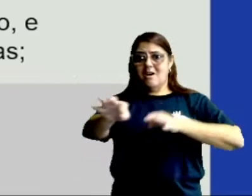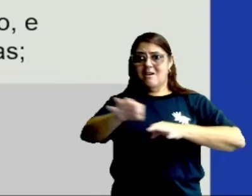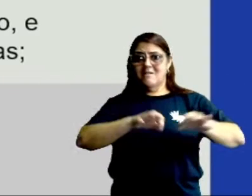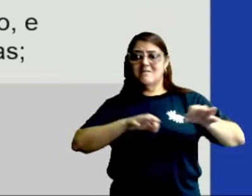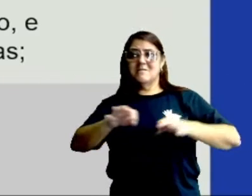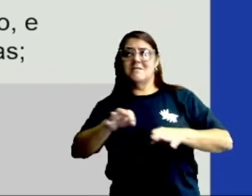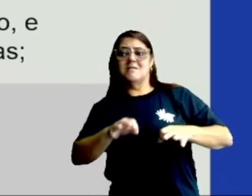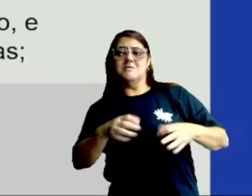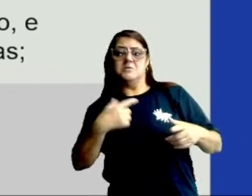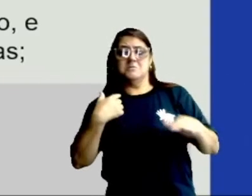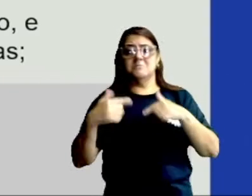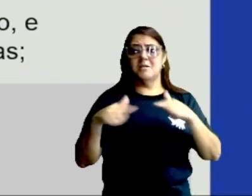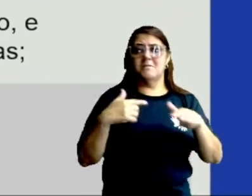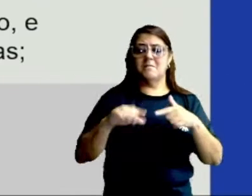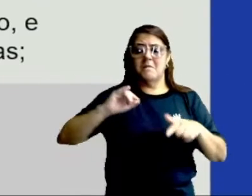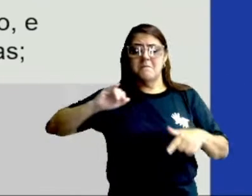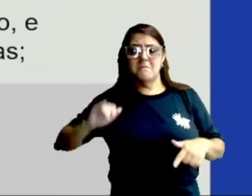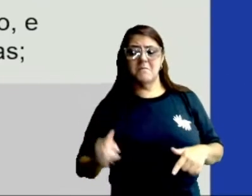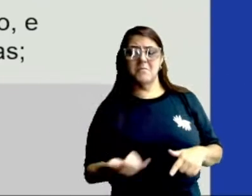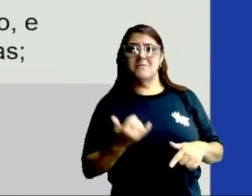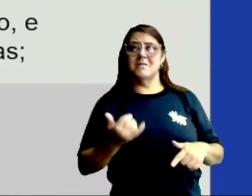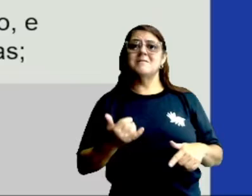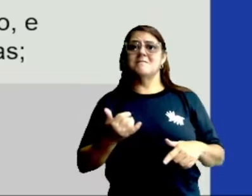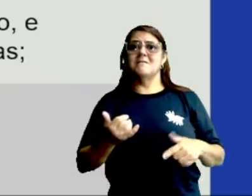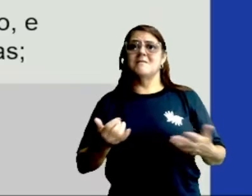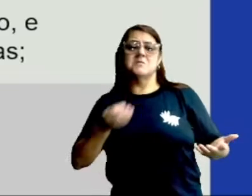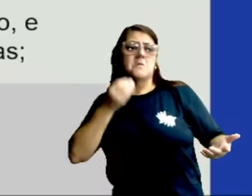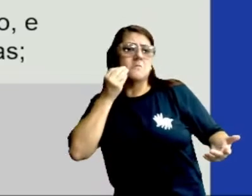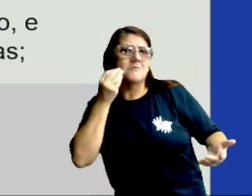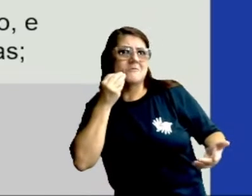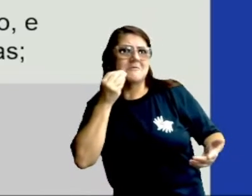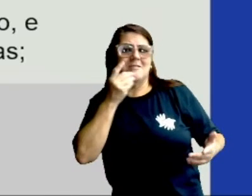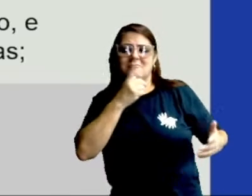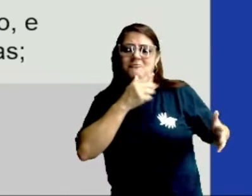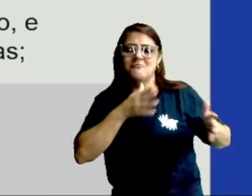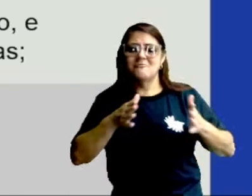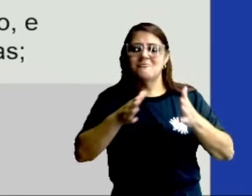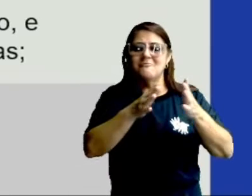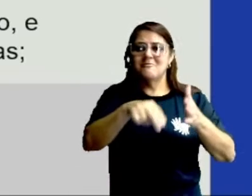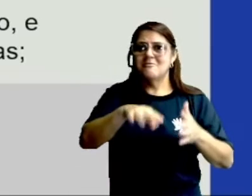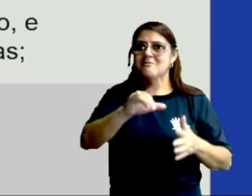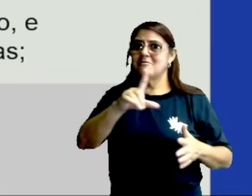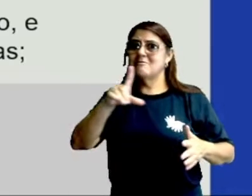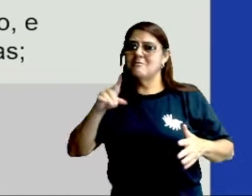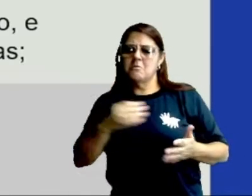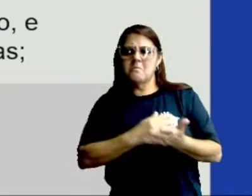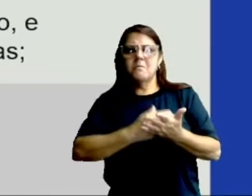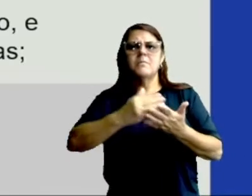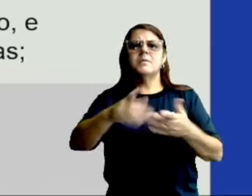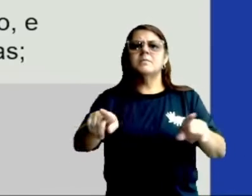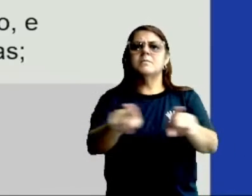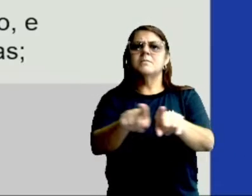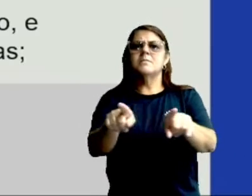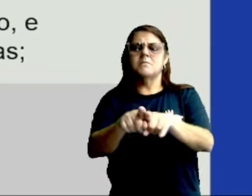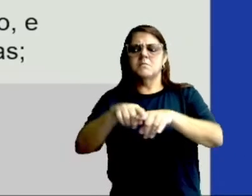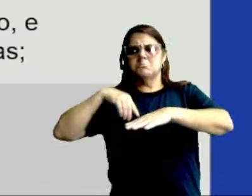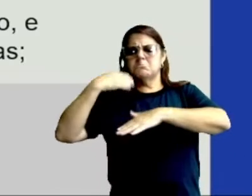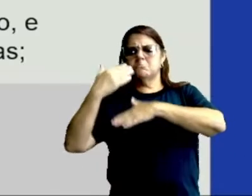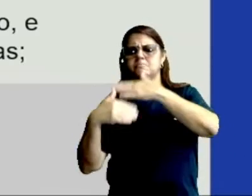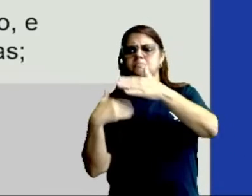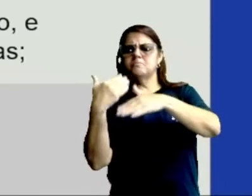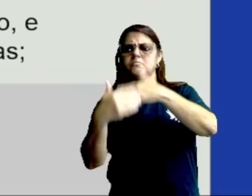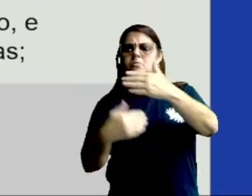se organizar suas atividades e aproveitasse os benefícios do ah e também eles começaram a